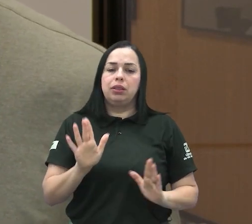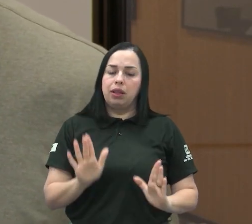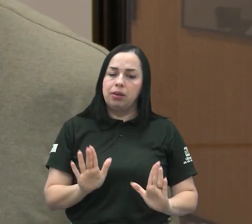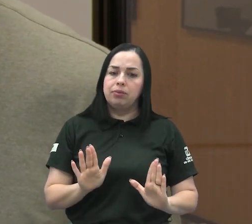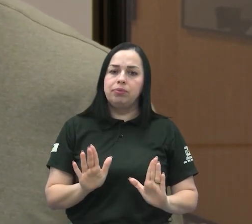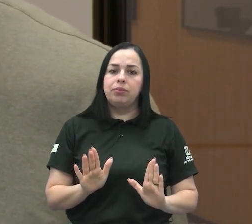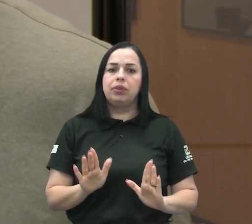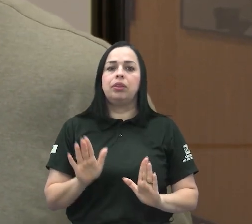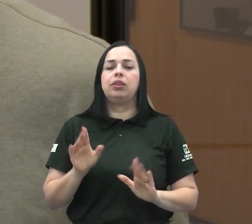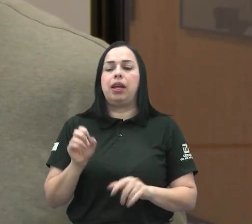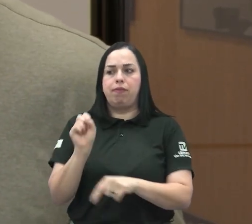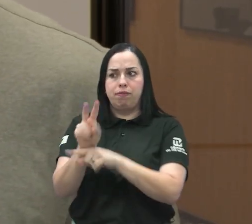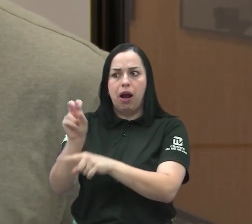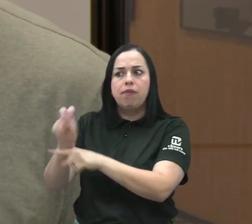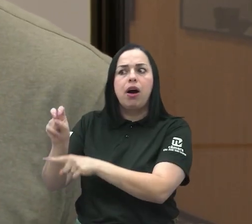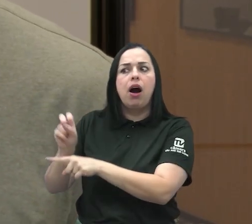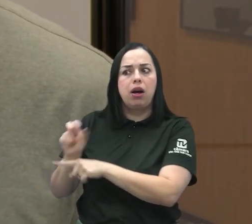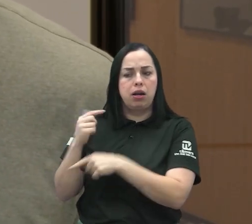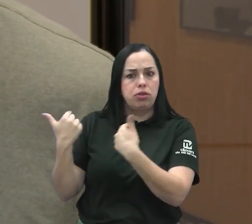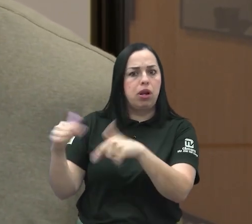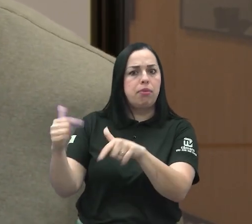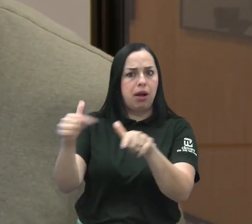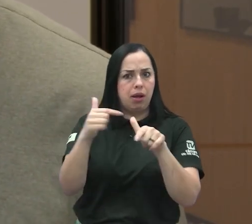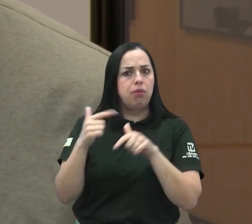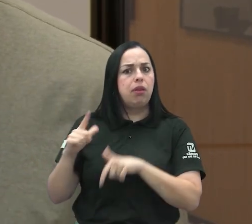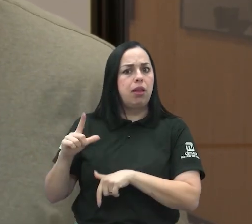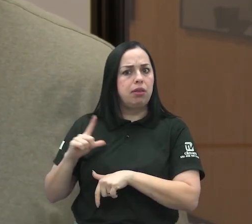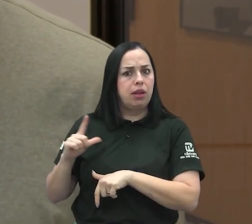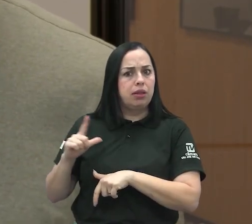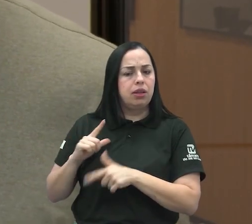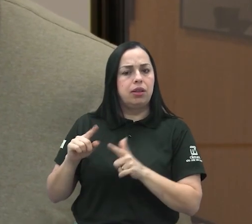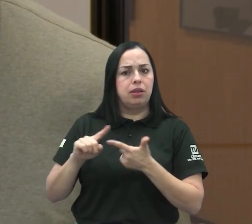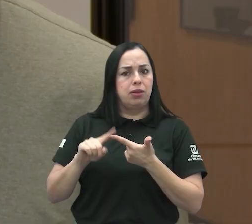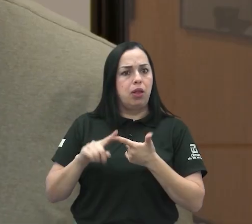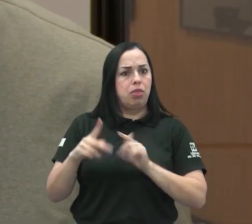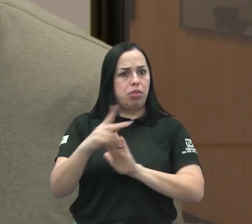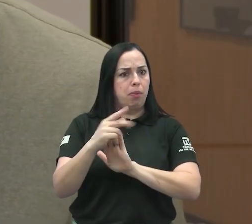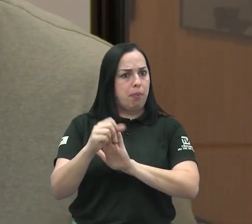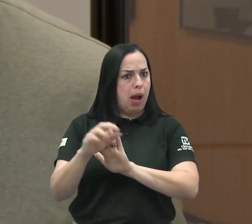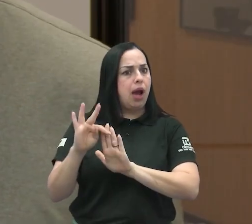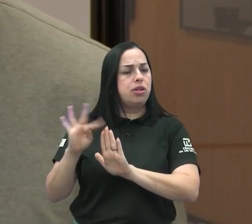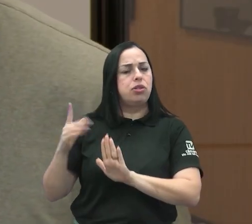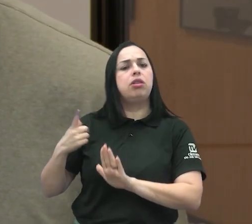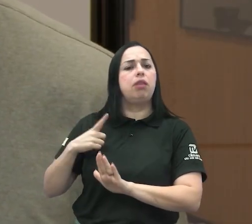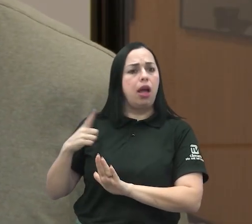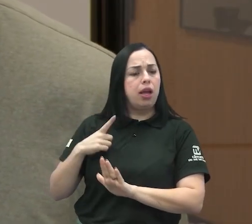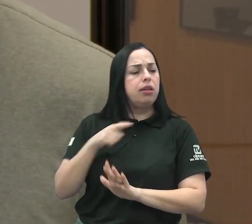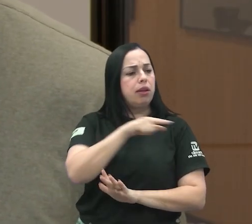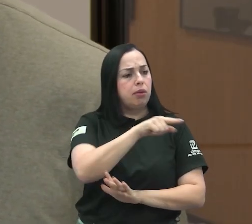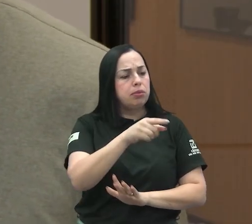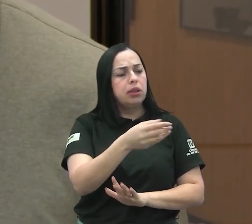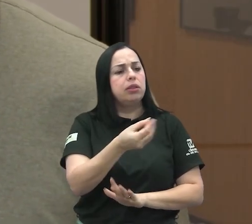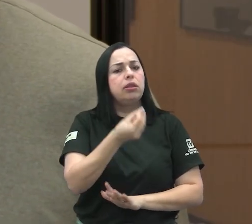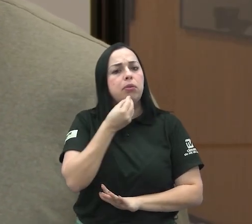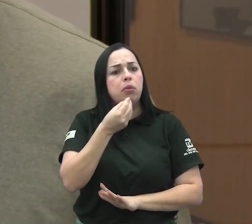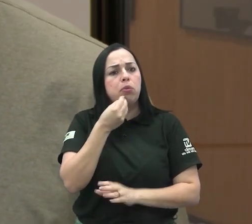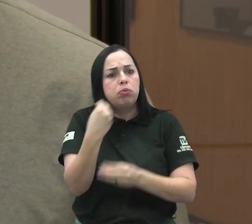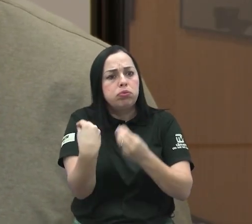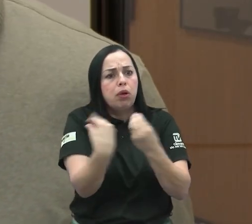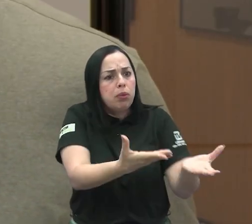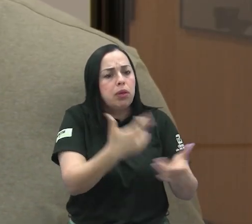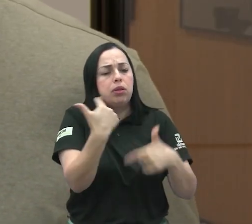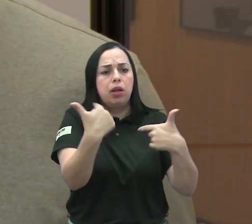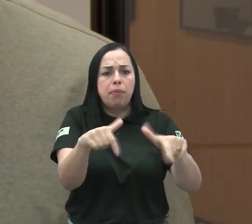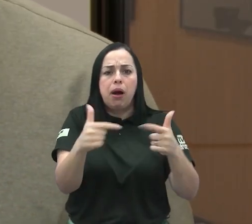pensamento com várias vagas, de trabalho que a gente tem na nossa cidade, até no PAT, é colocar, essas